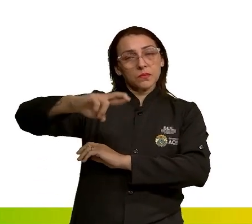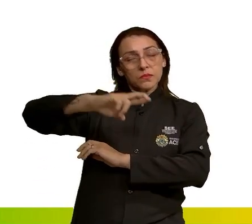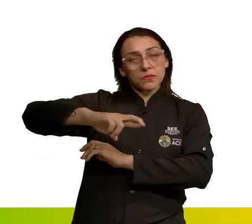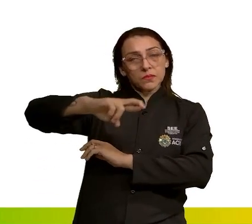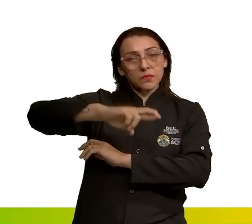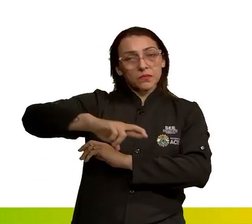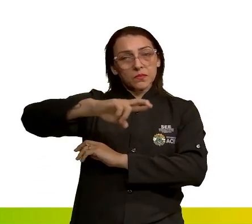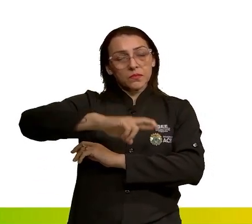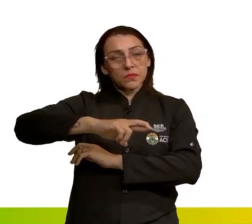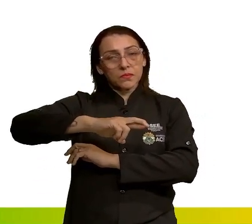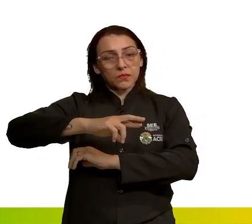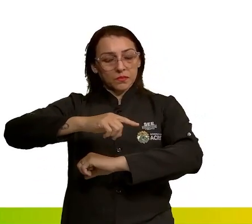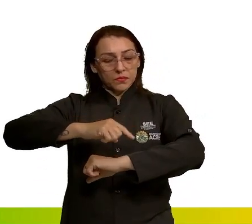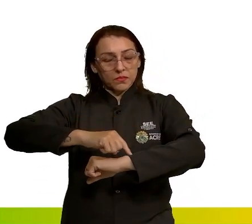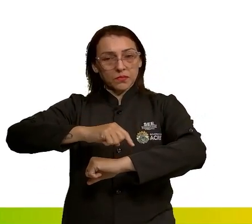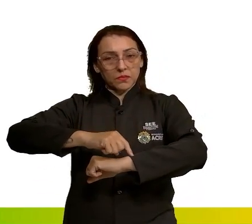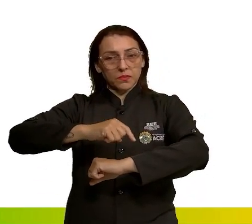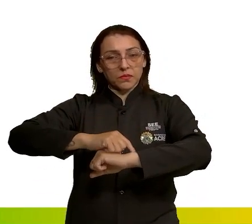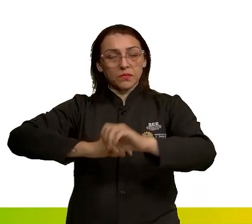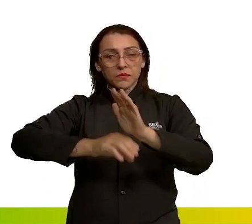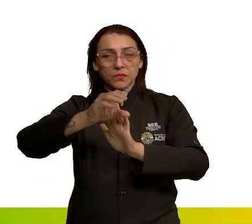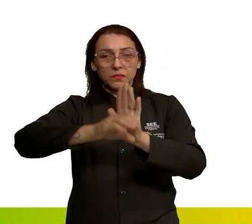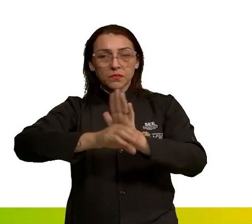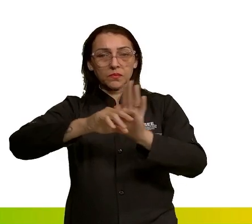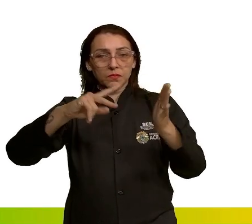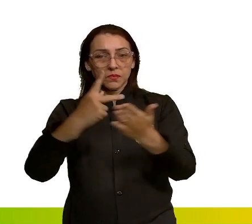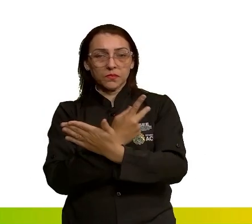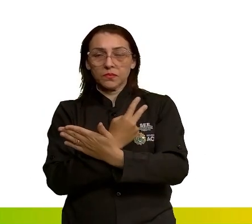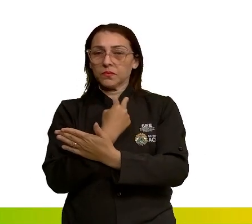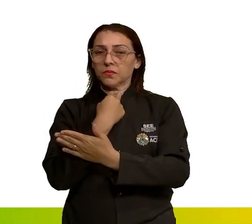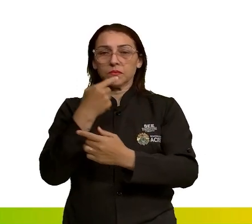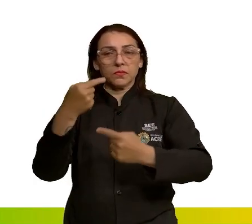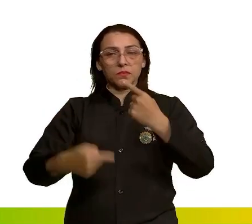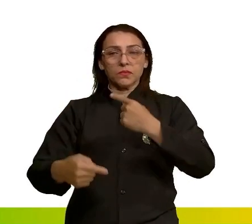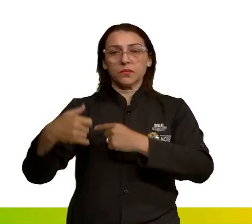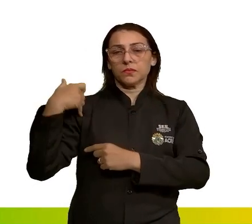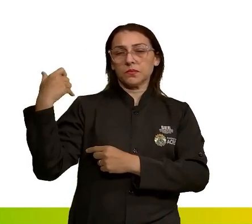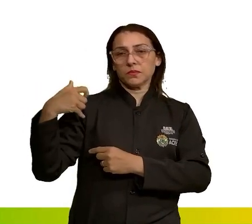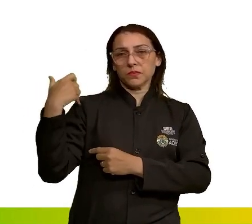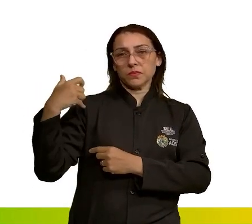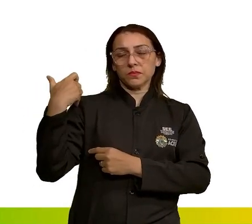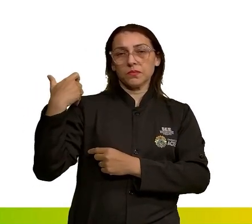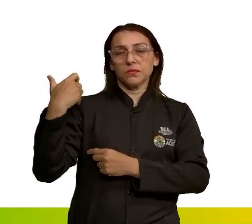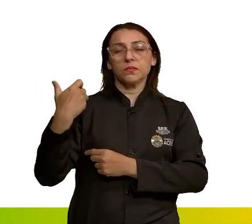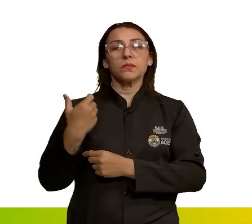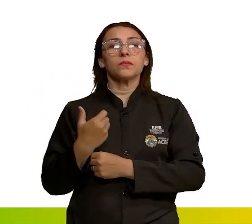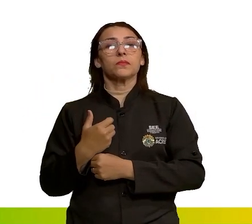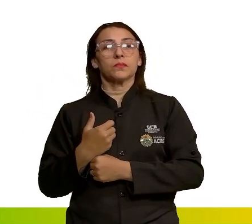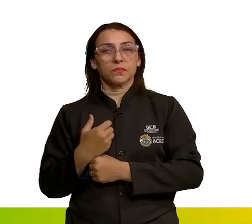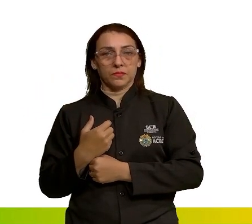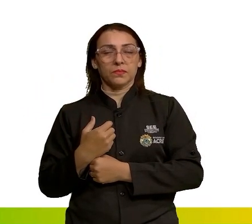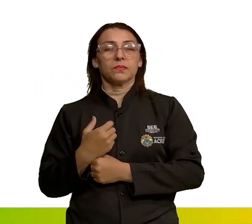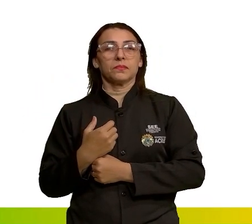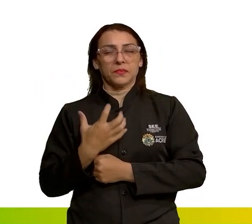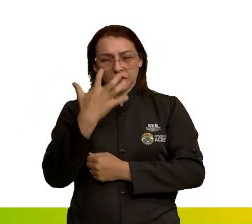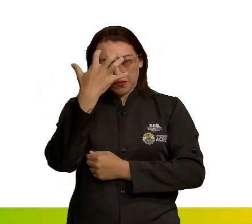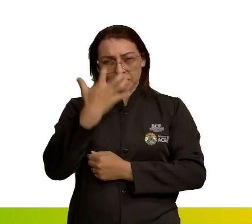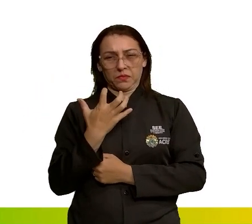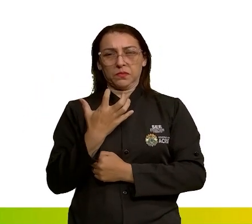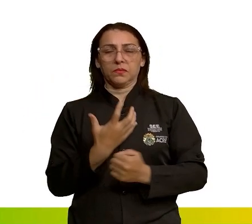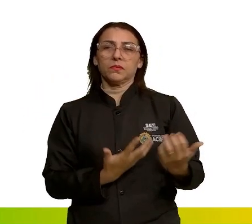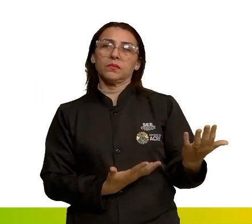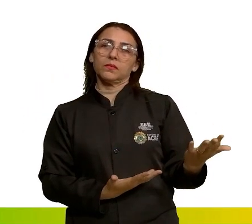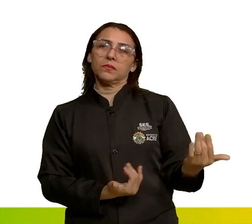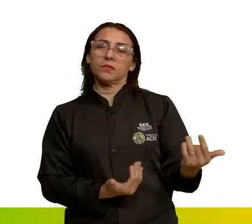a exposição a conteúdos inadequados. Então, muitas vezes isso aqui faz raiva à